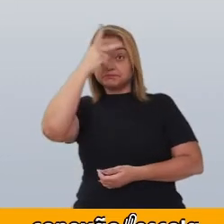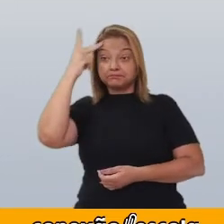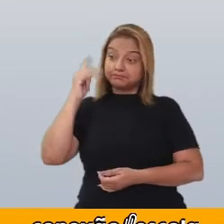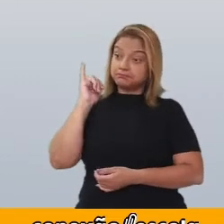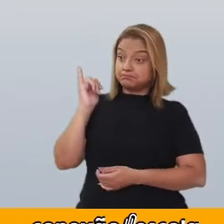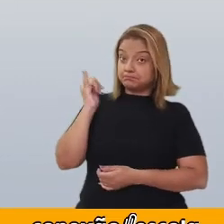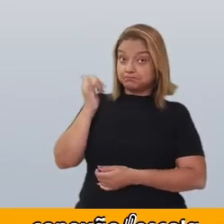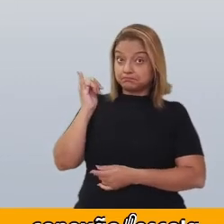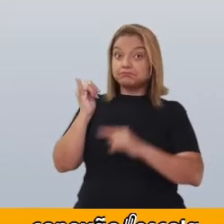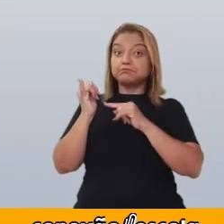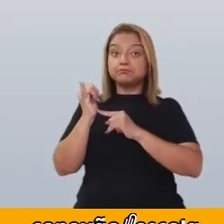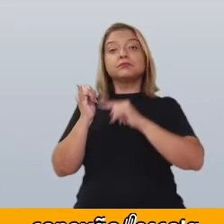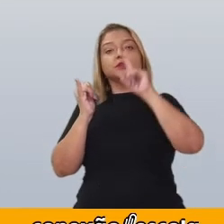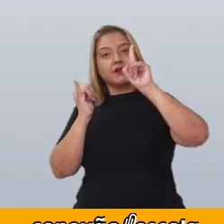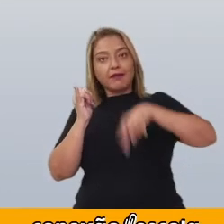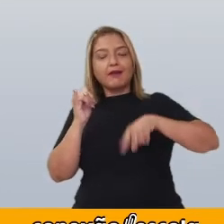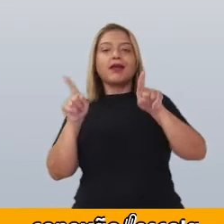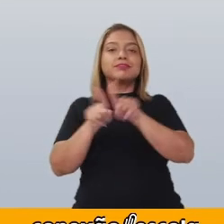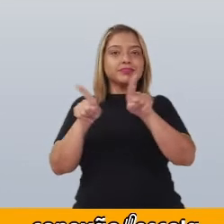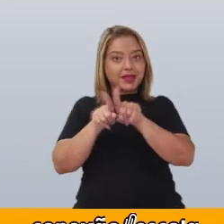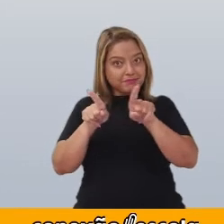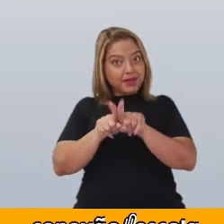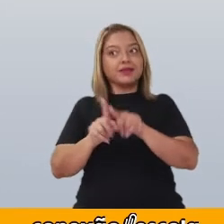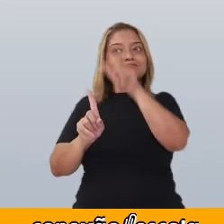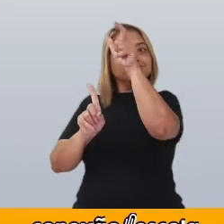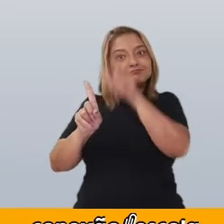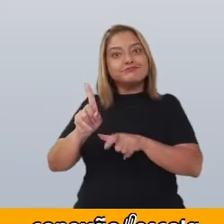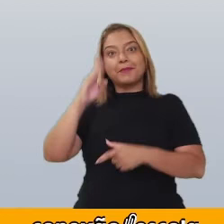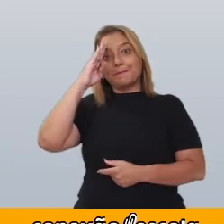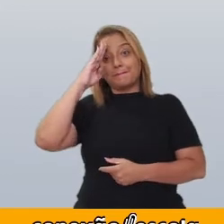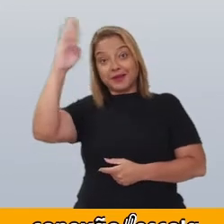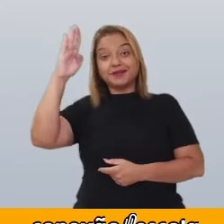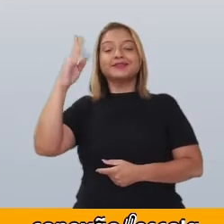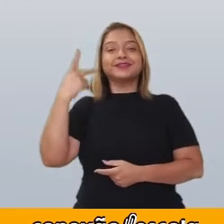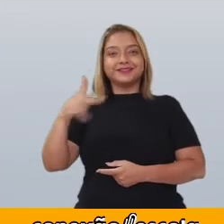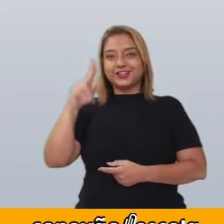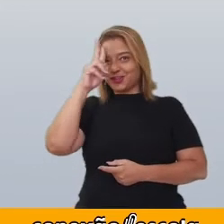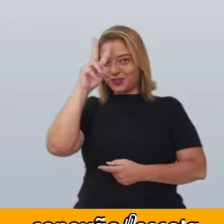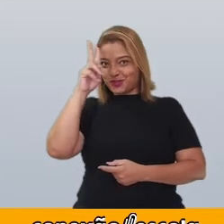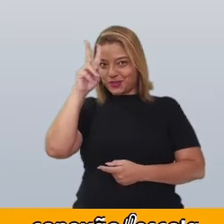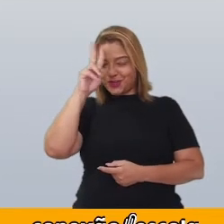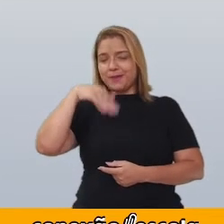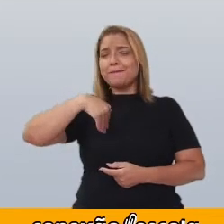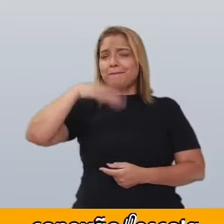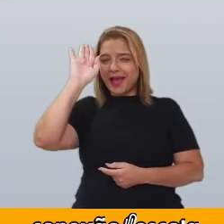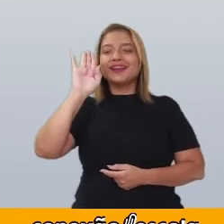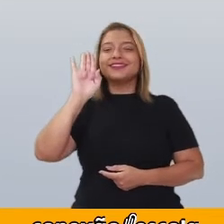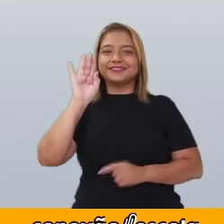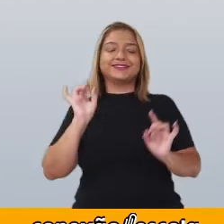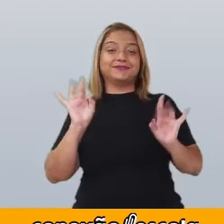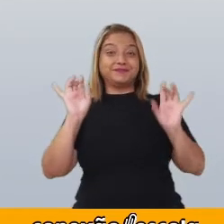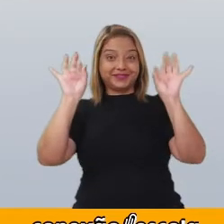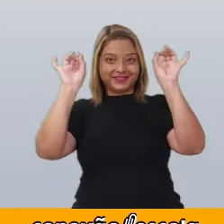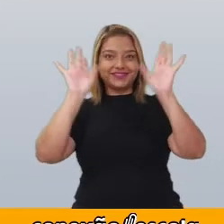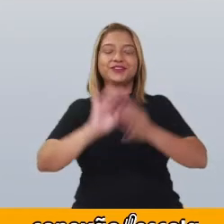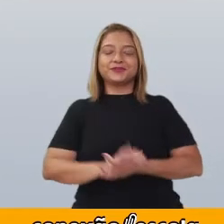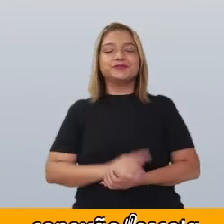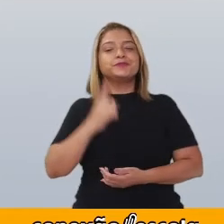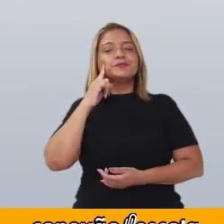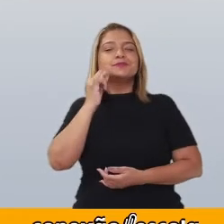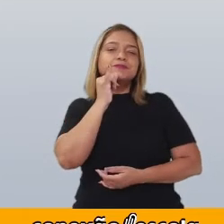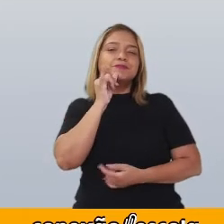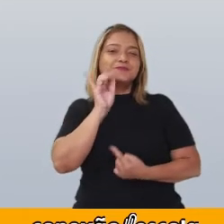narrador torna-se o protagonista da história, o participante mais importante. Vamos ver esse